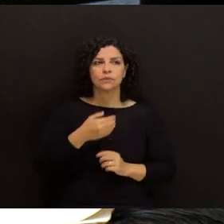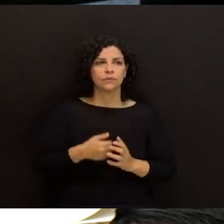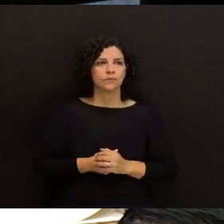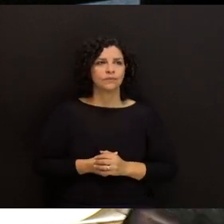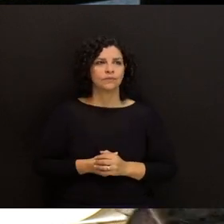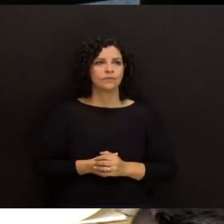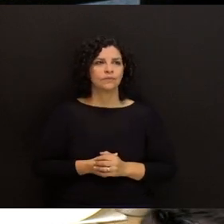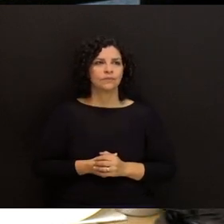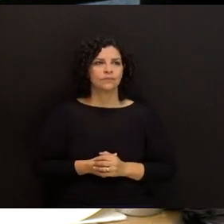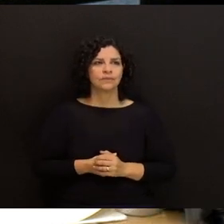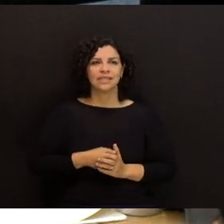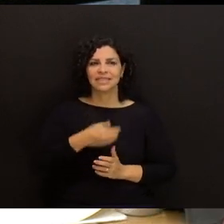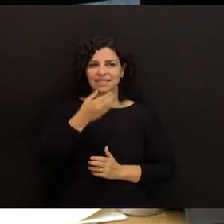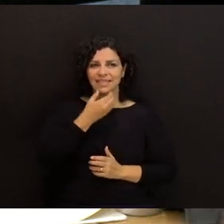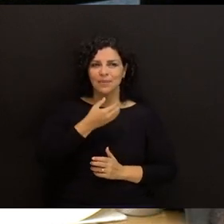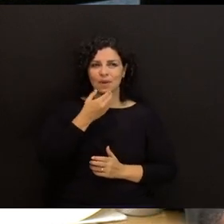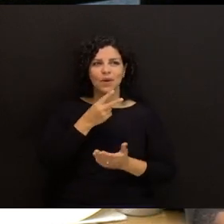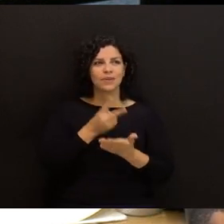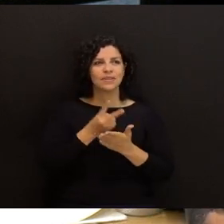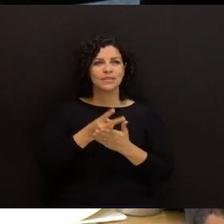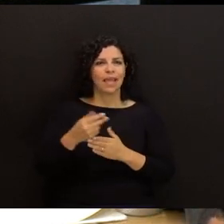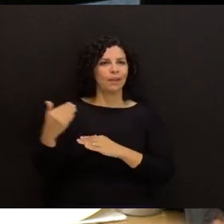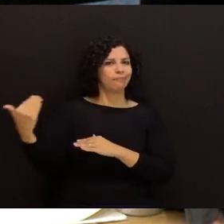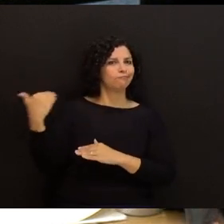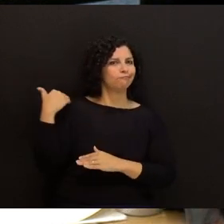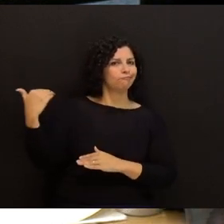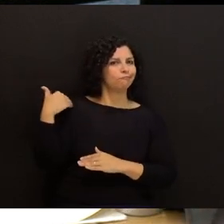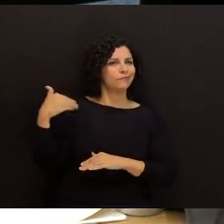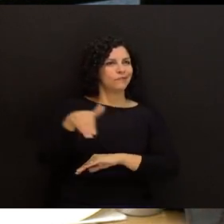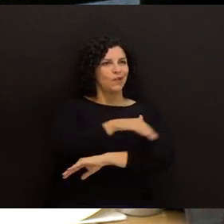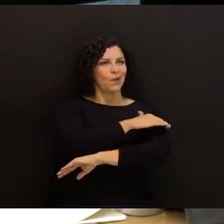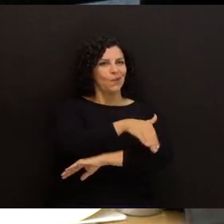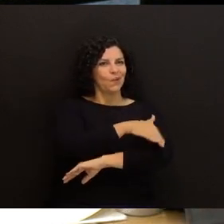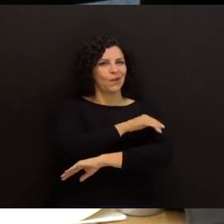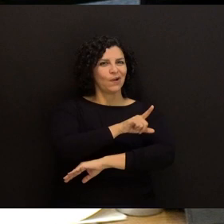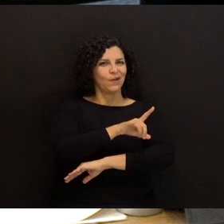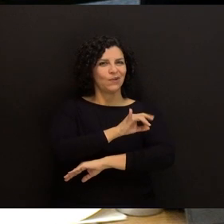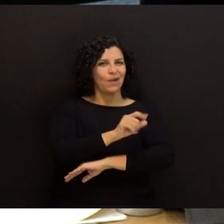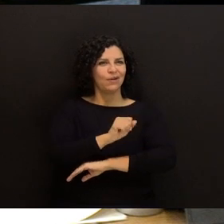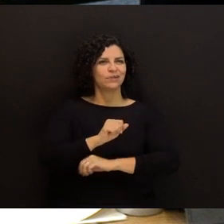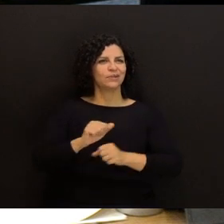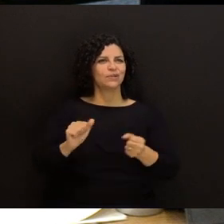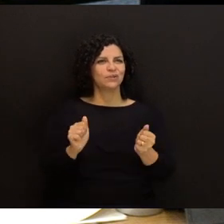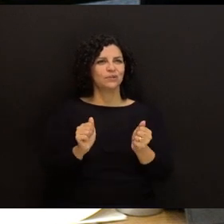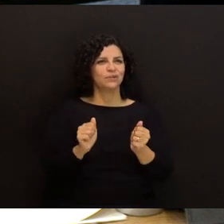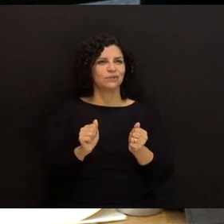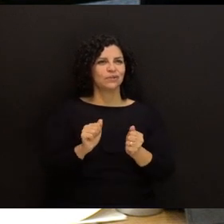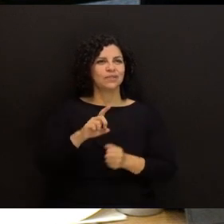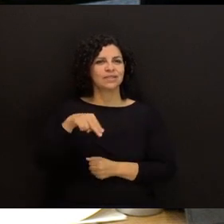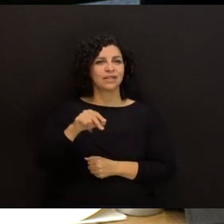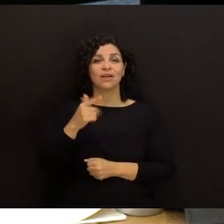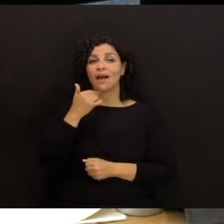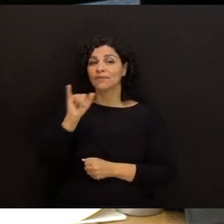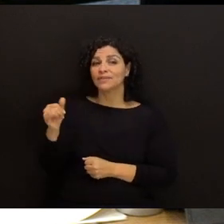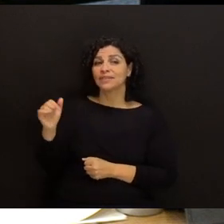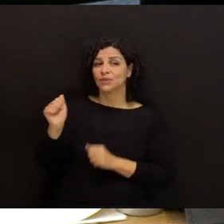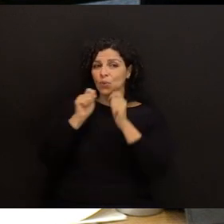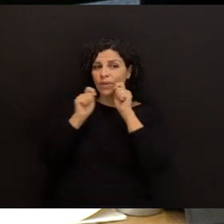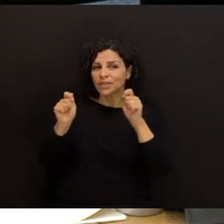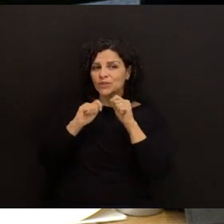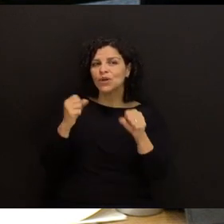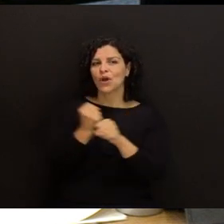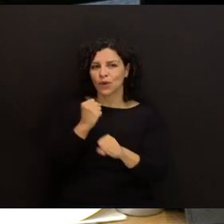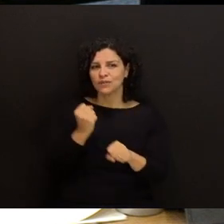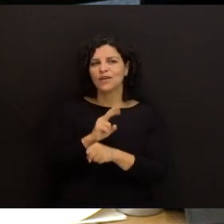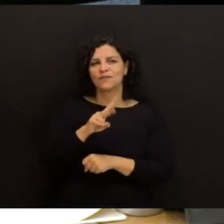do Samuel Pinheiro sempre tem me cobrado Ali da esquina Rua Coronel que a rua elisação de Cordeiro pode falar para ela que vai